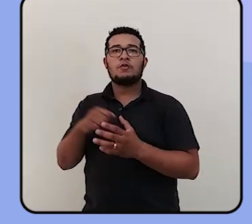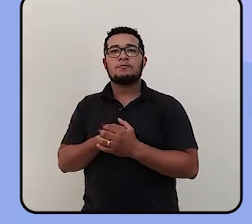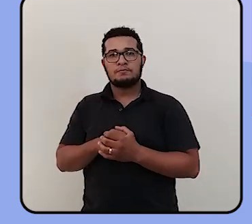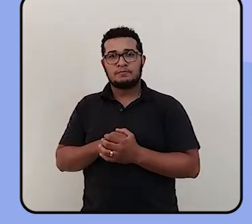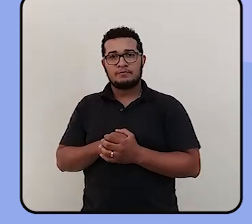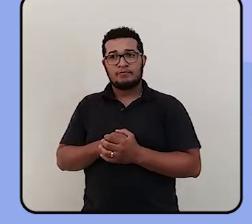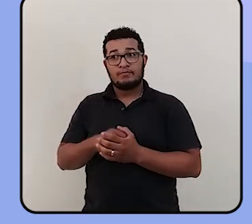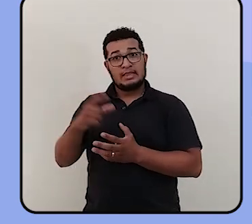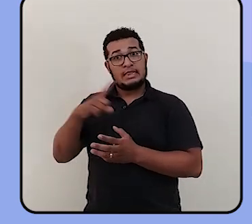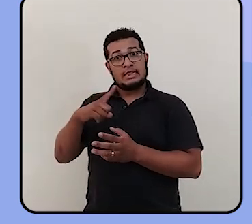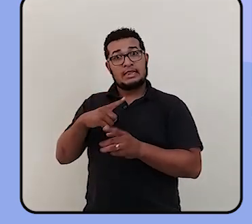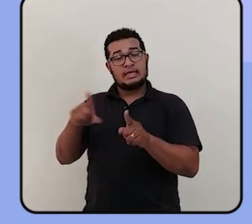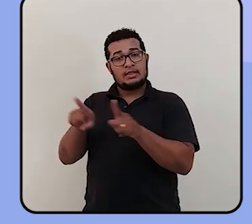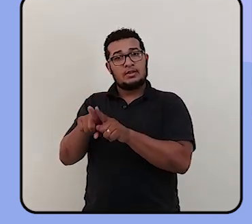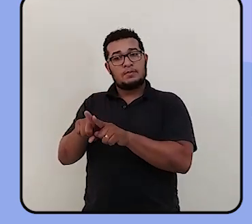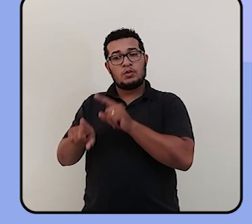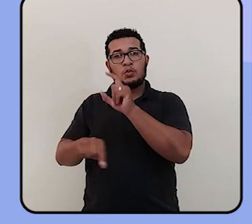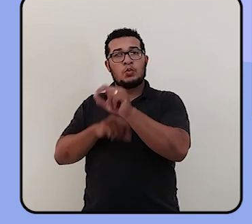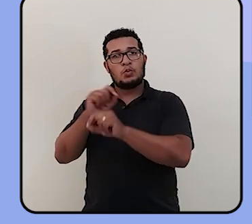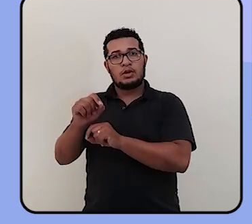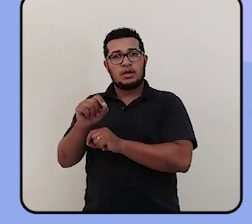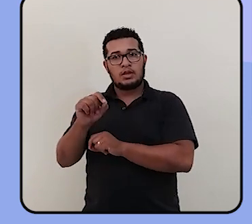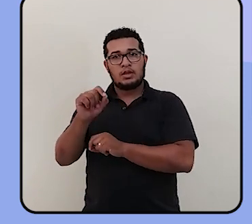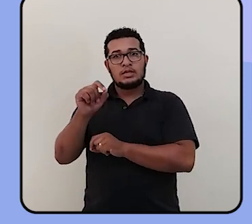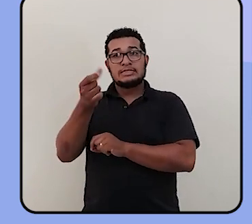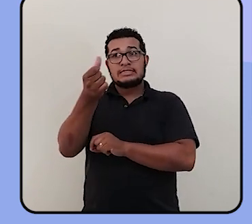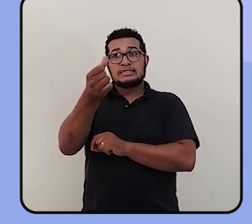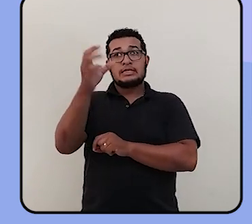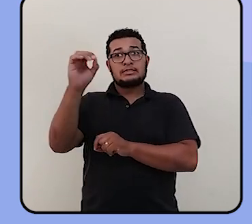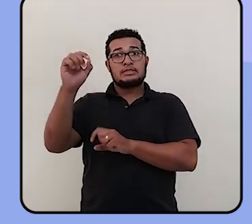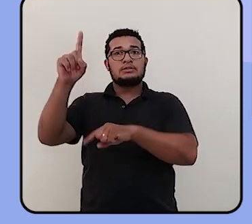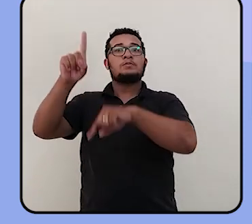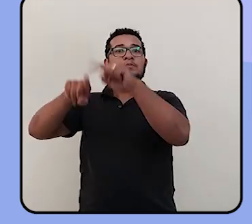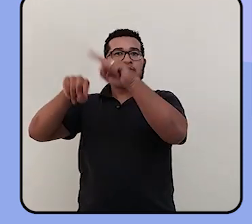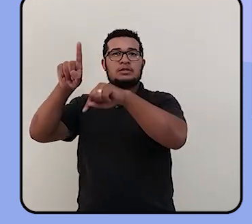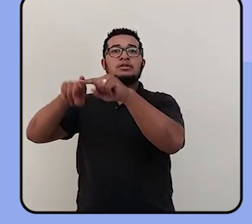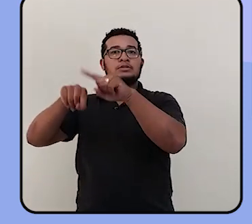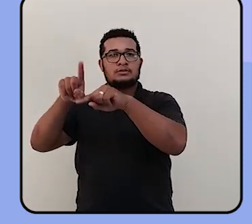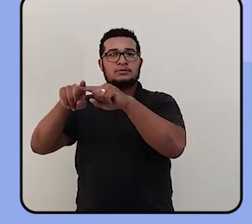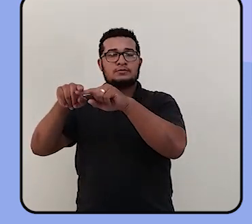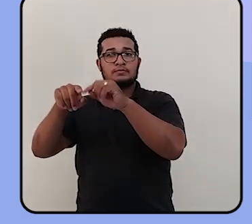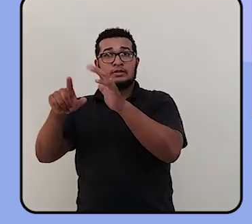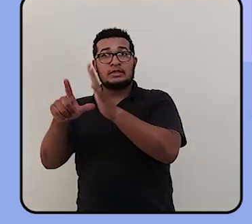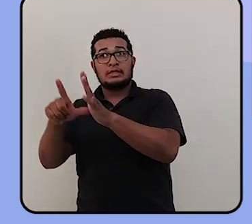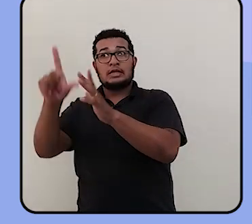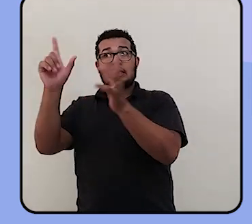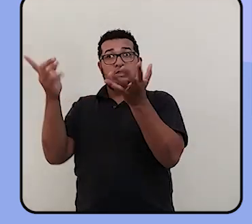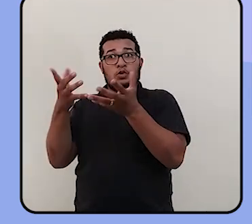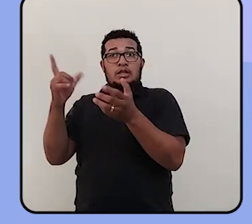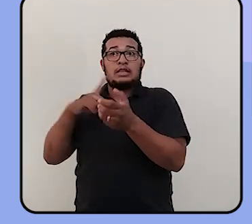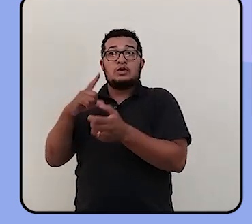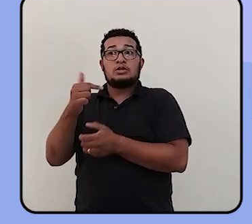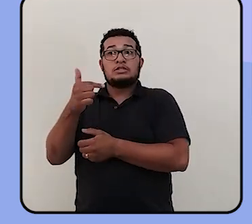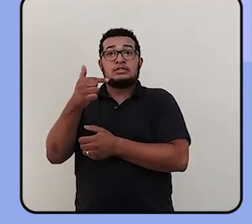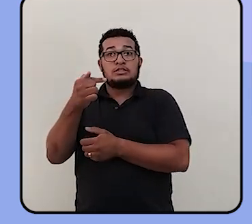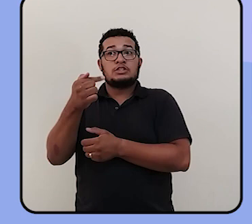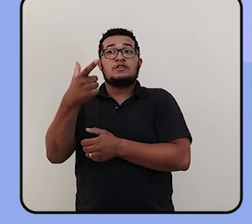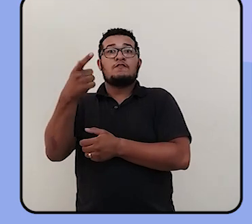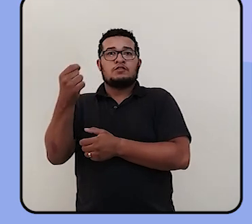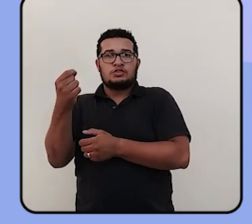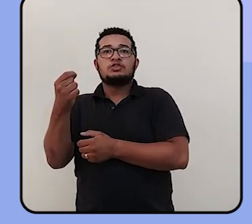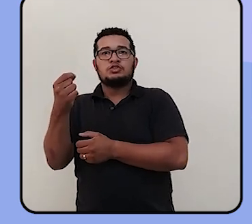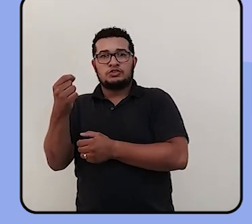outra? Temos aqui 600 peças antes e 720